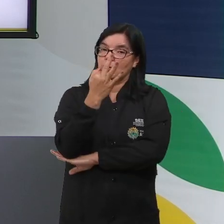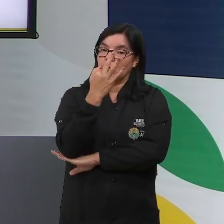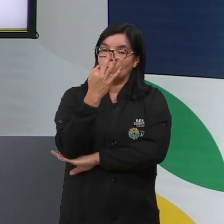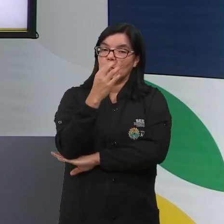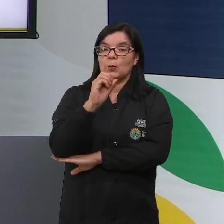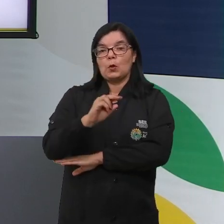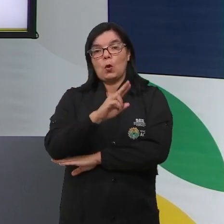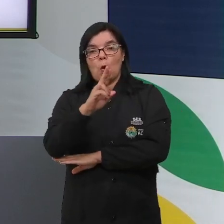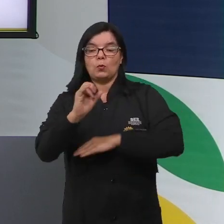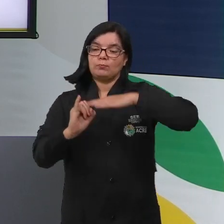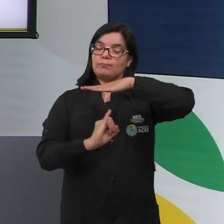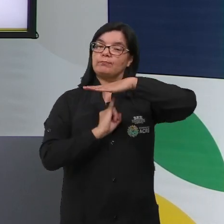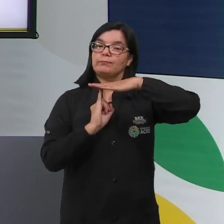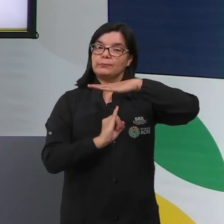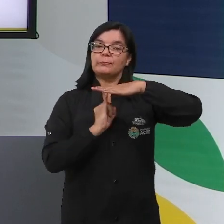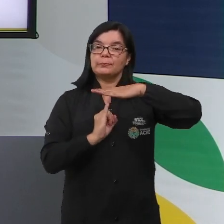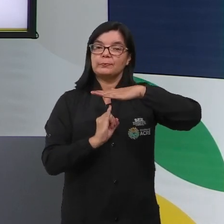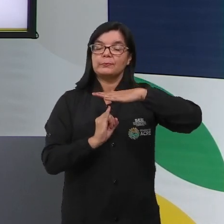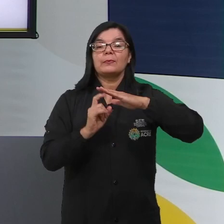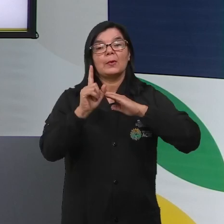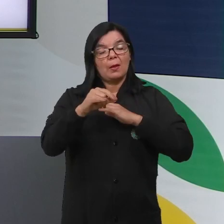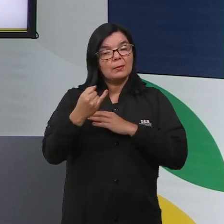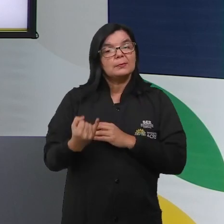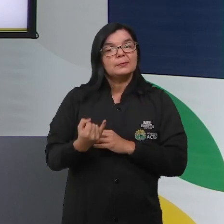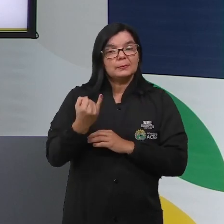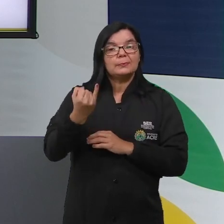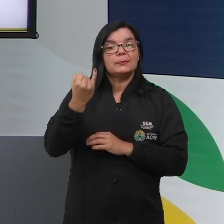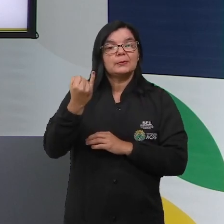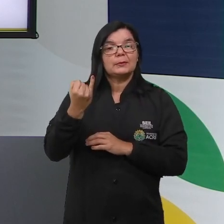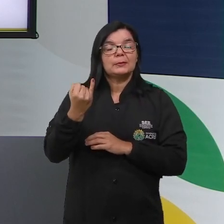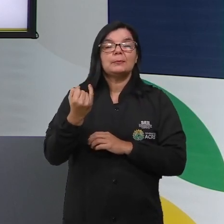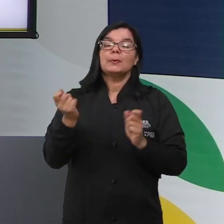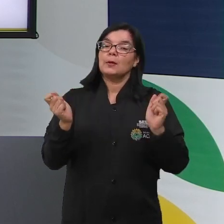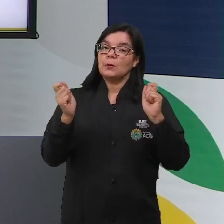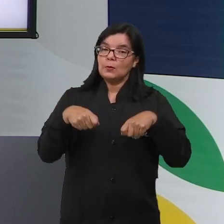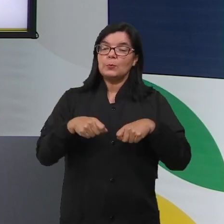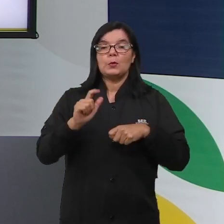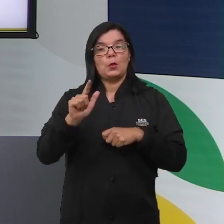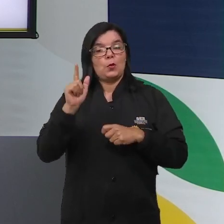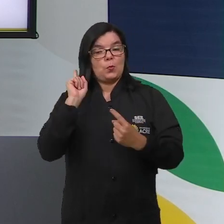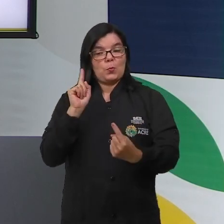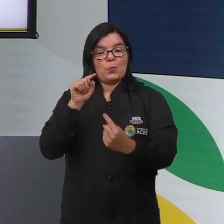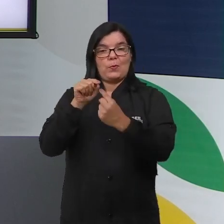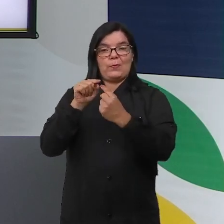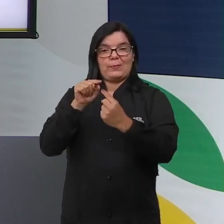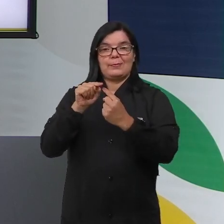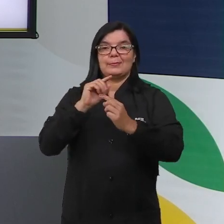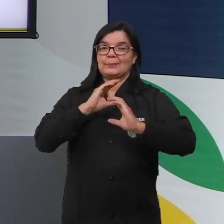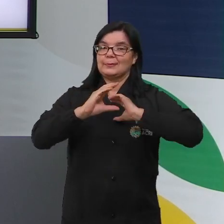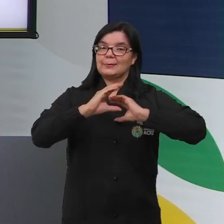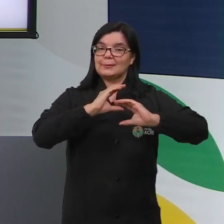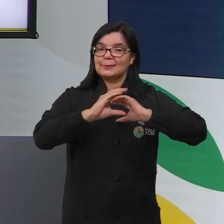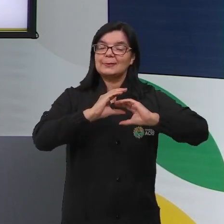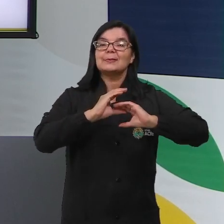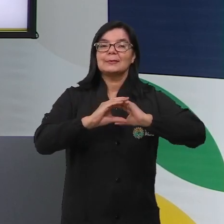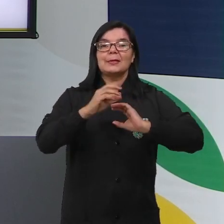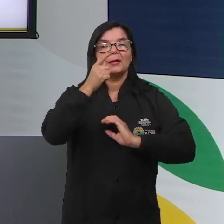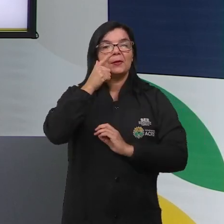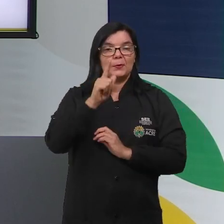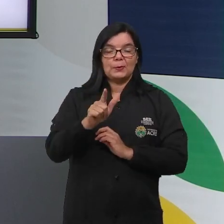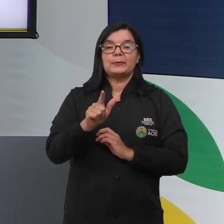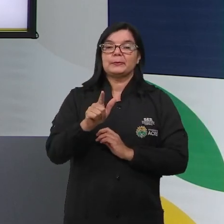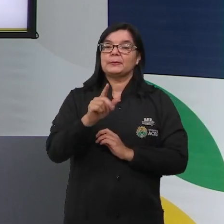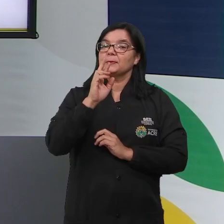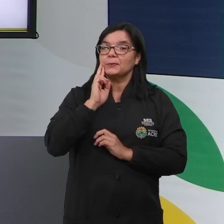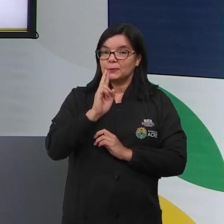linguagem mais informal. Isso é extremamente importante para que o meu objetivo comunicativo alcance ali o